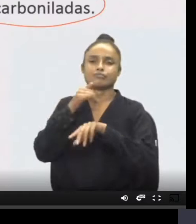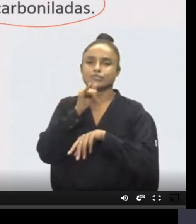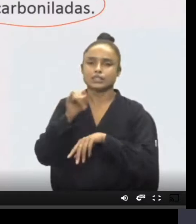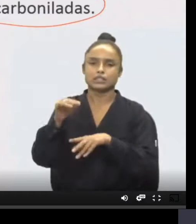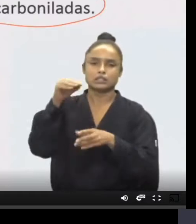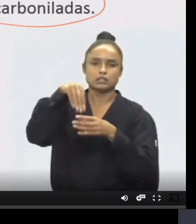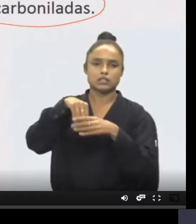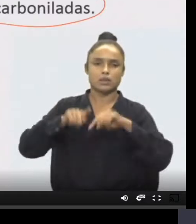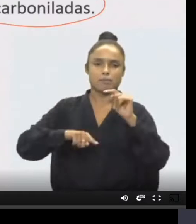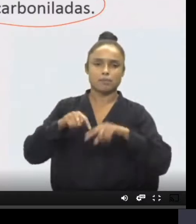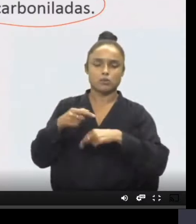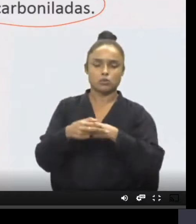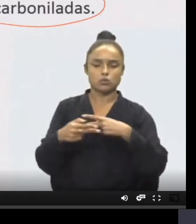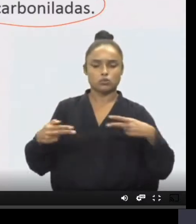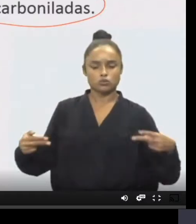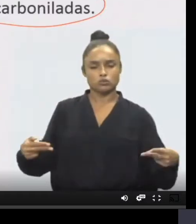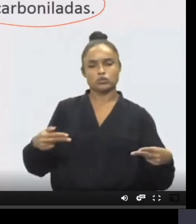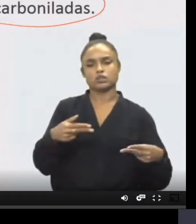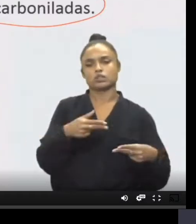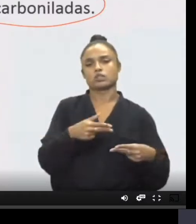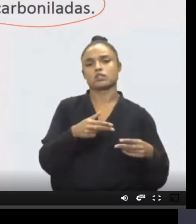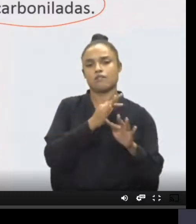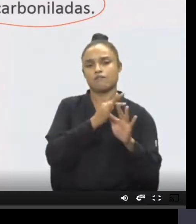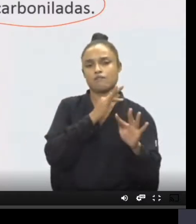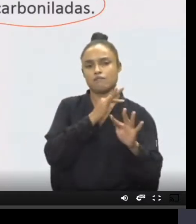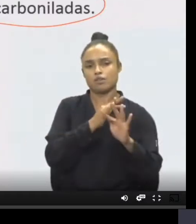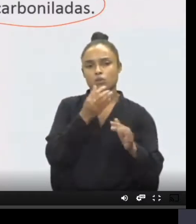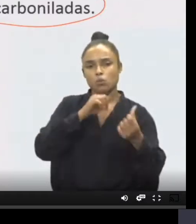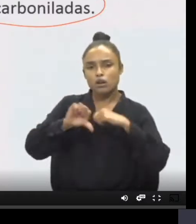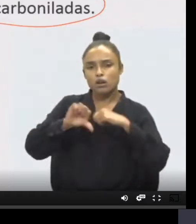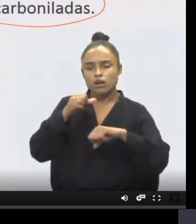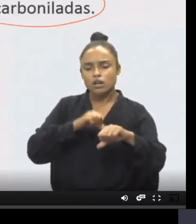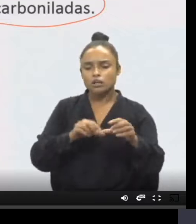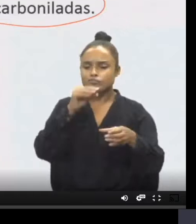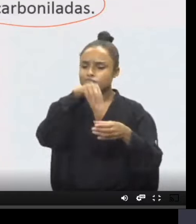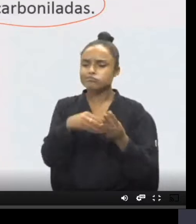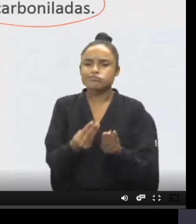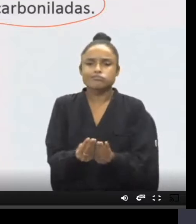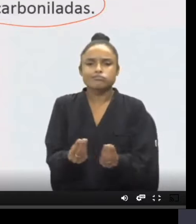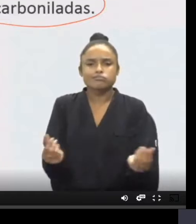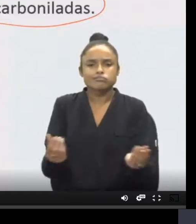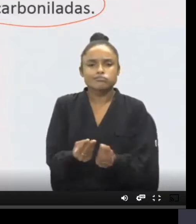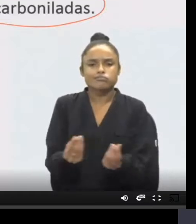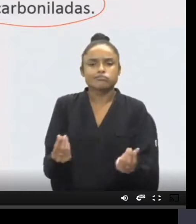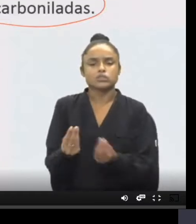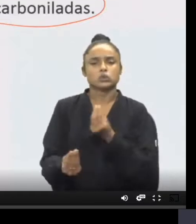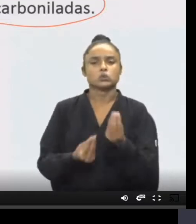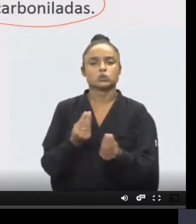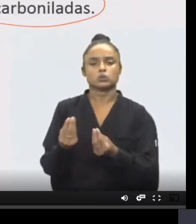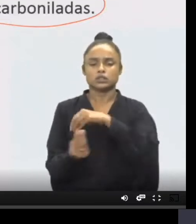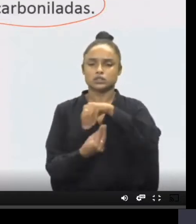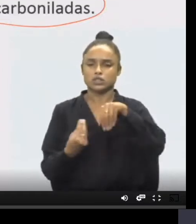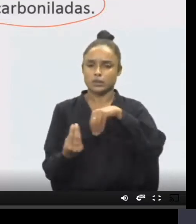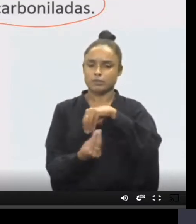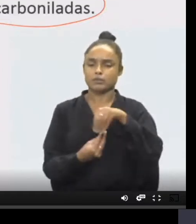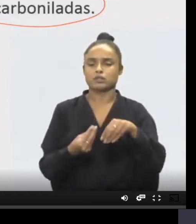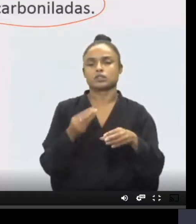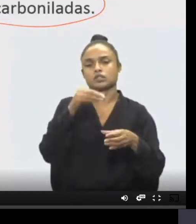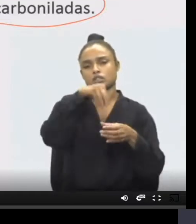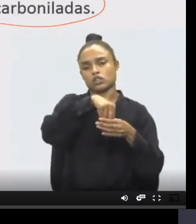informações sobre as suas propriedades físico-químicas. Então, o que está relacionado com o comportamento físico-químico